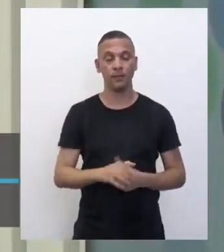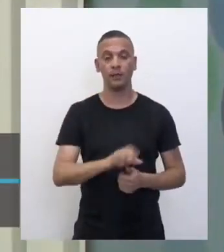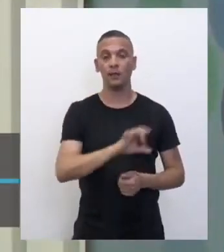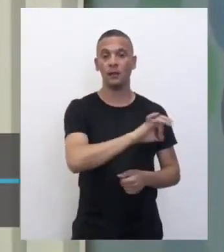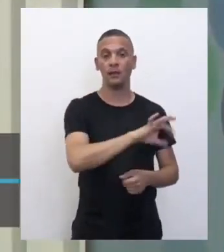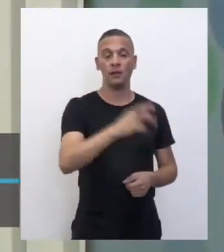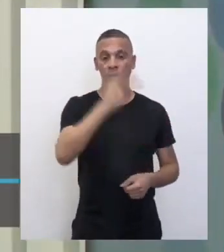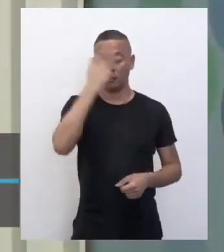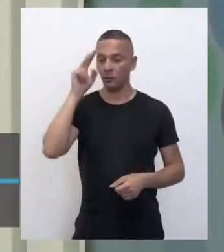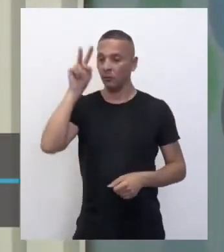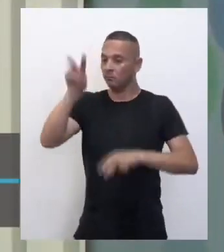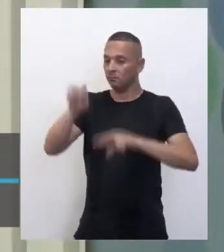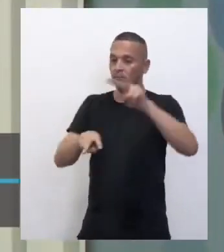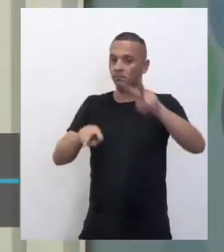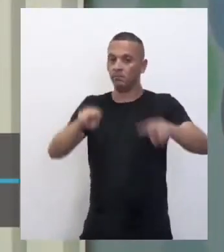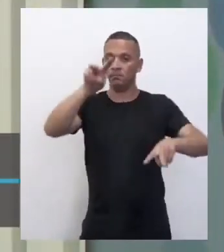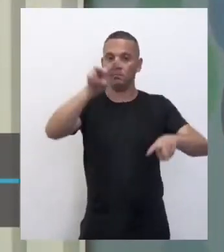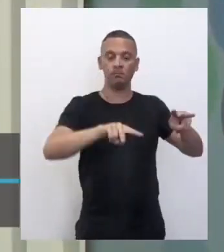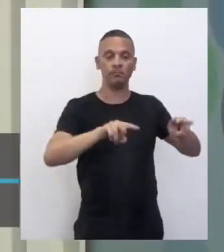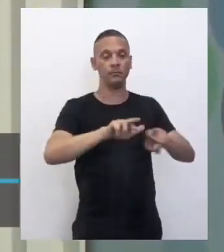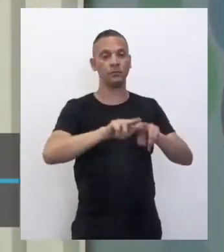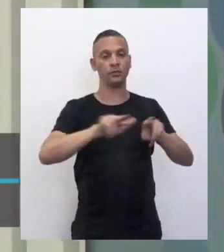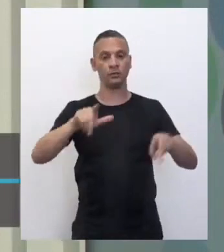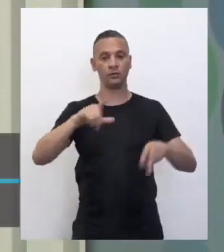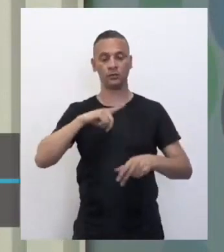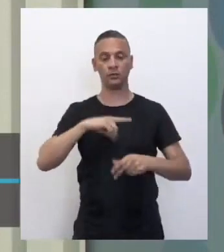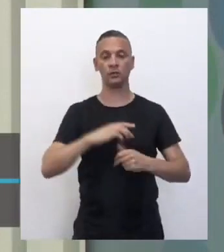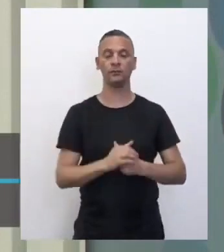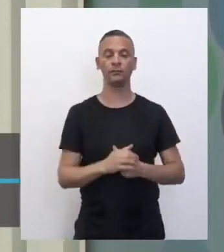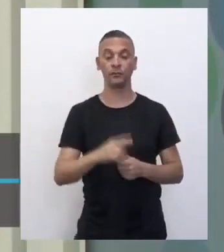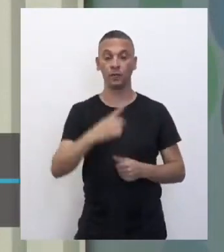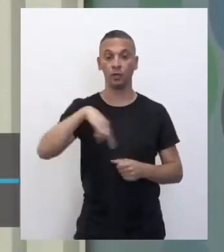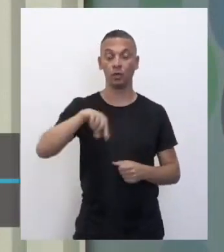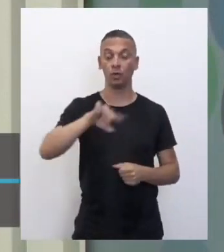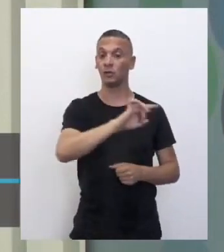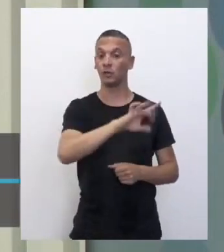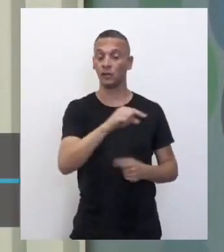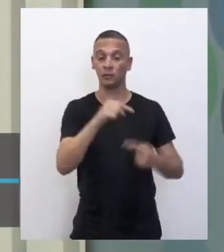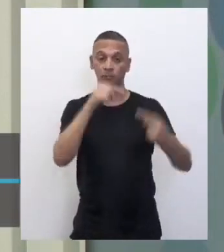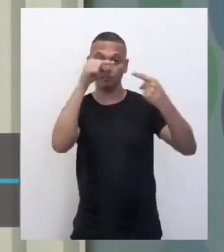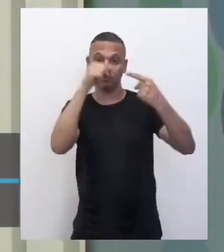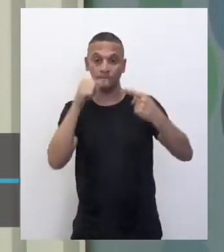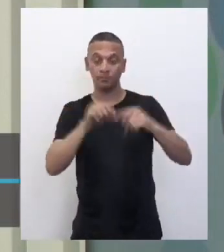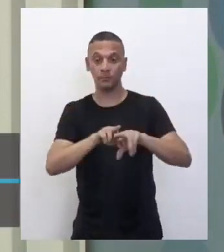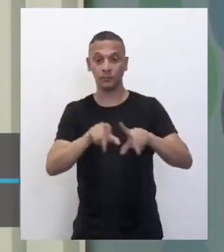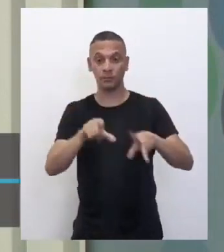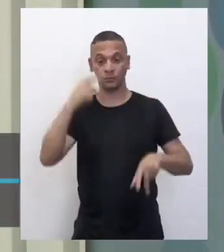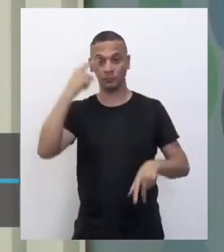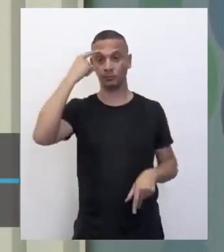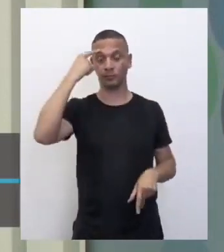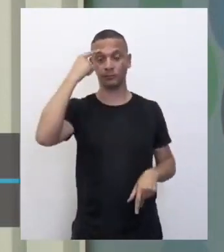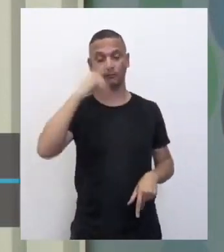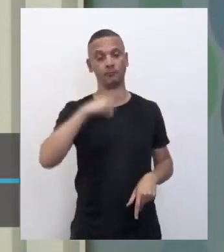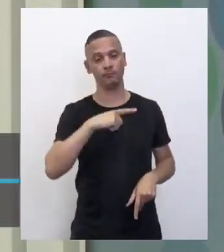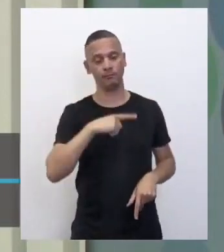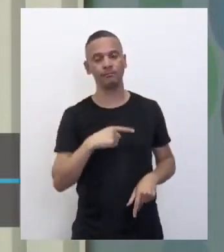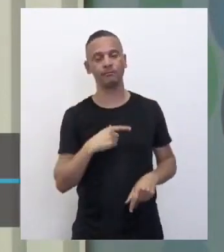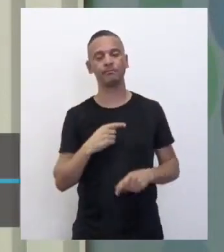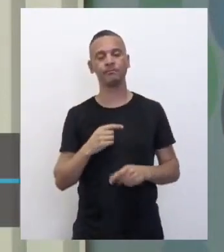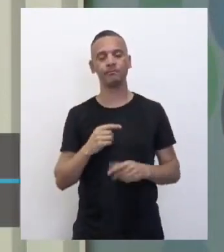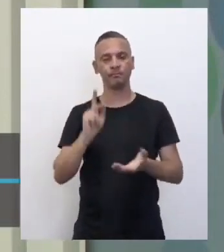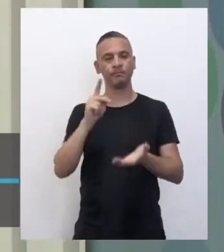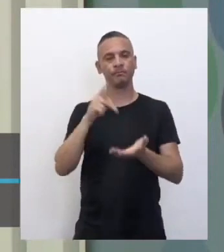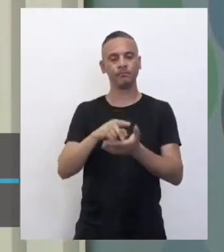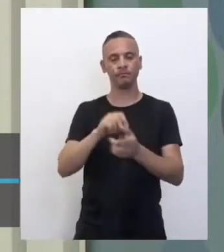condição material de uma maneira diferente. Cada um de nós compartilha a subjetividade de uma maneira diferente e constrói uma